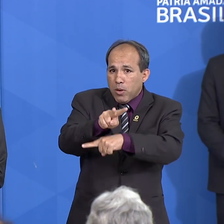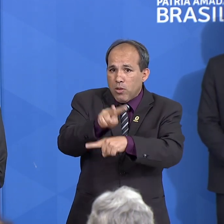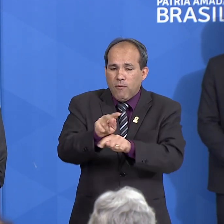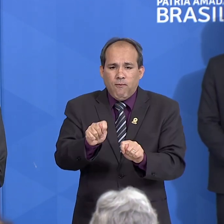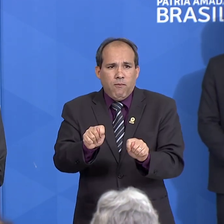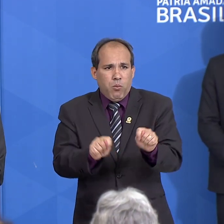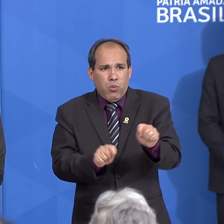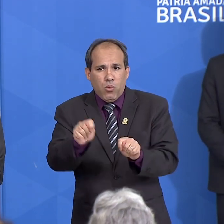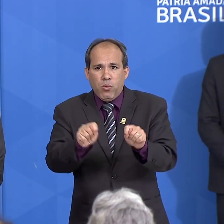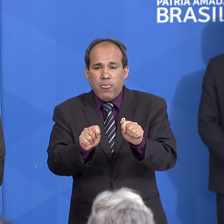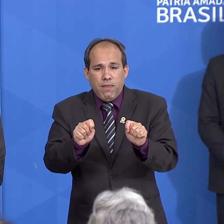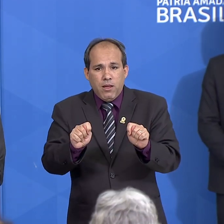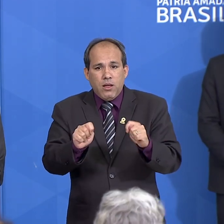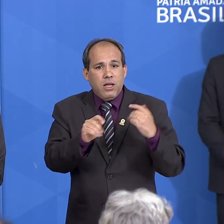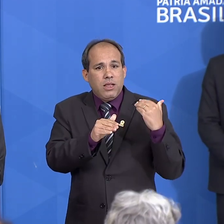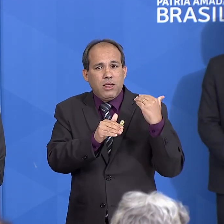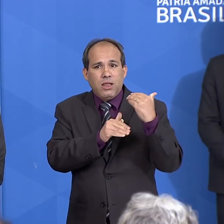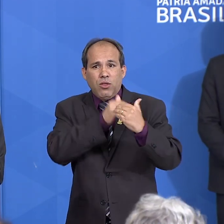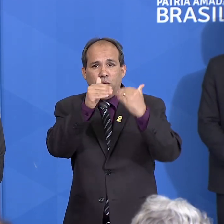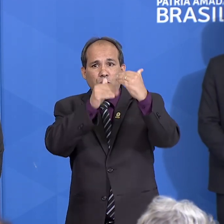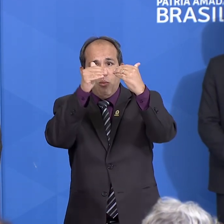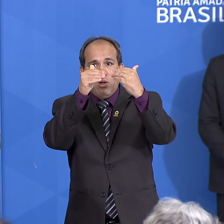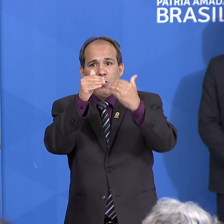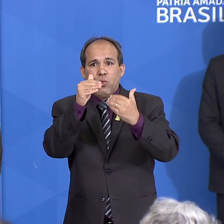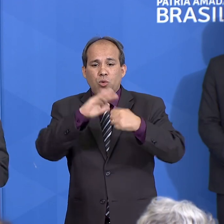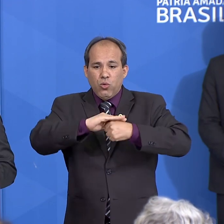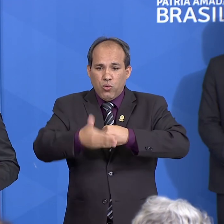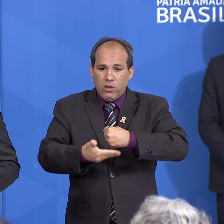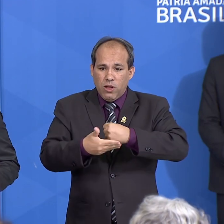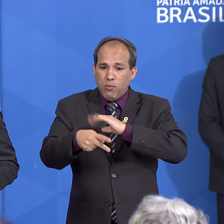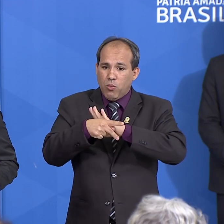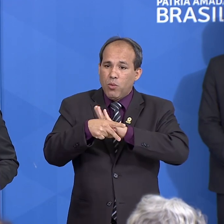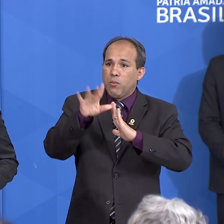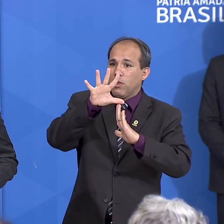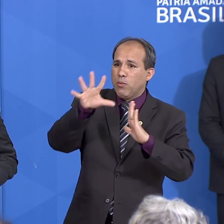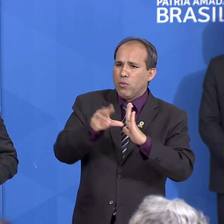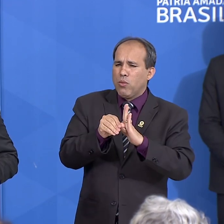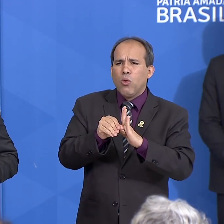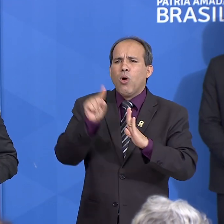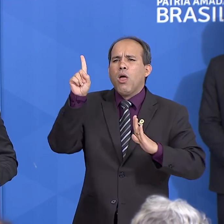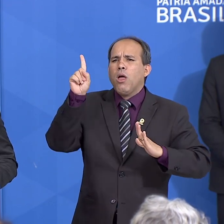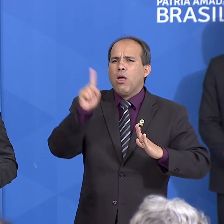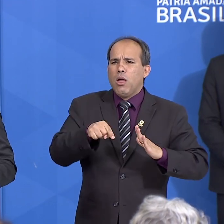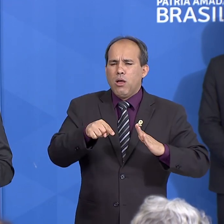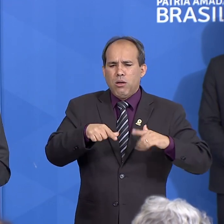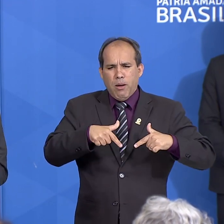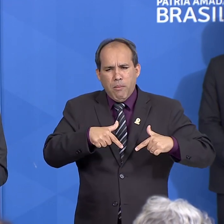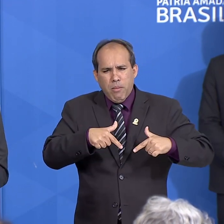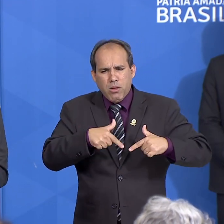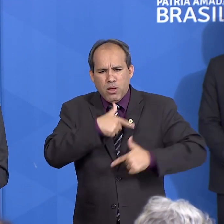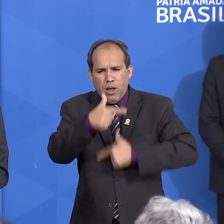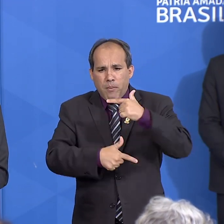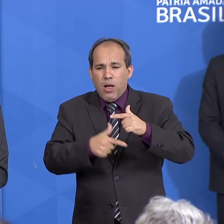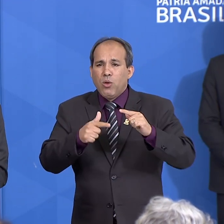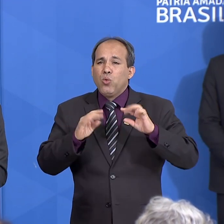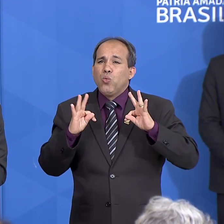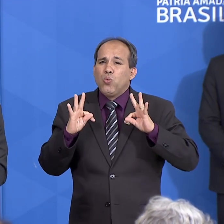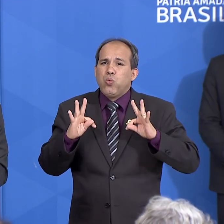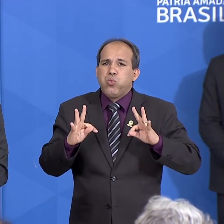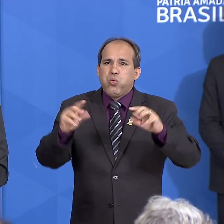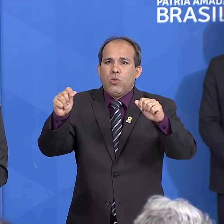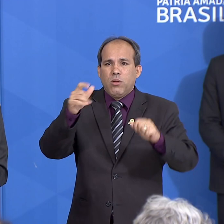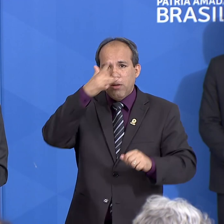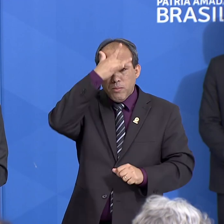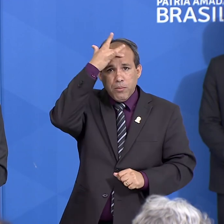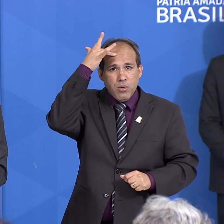preservação e desenvolvimento sustentável da Amazônia é uma tarefa de todos os brasileiros,